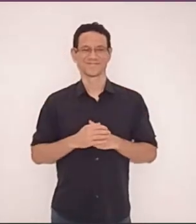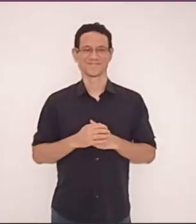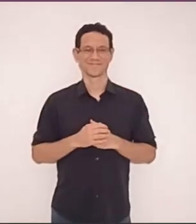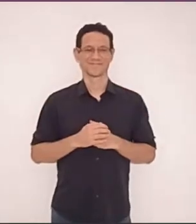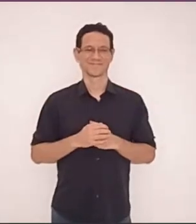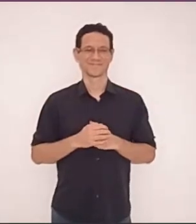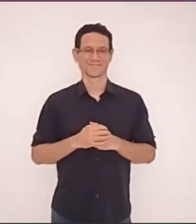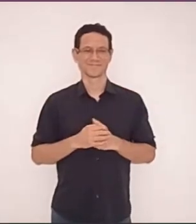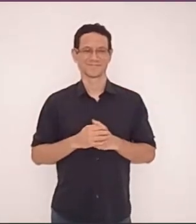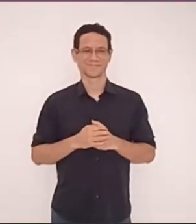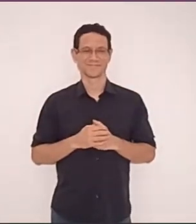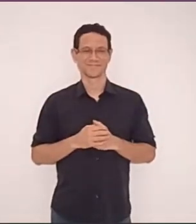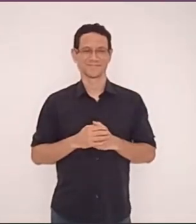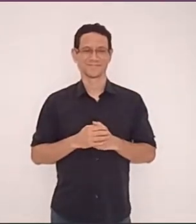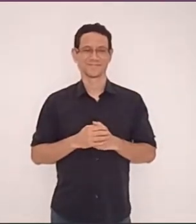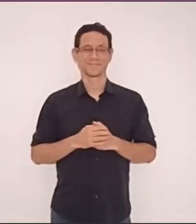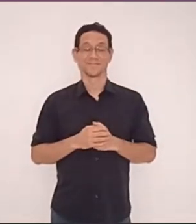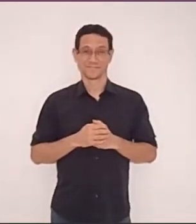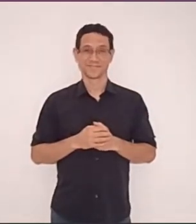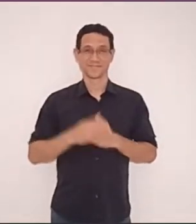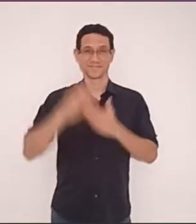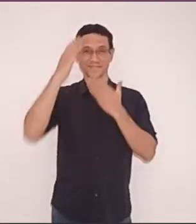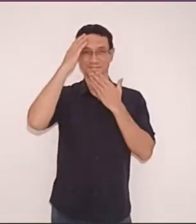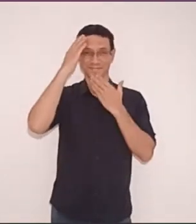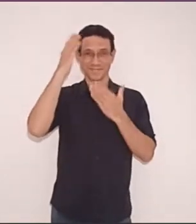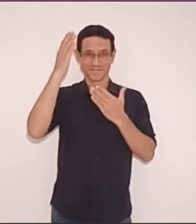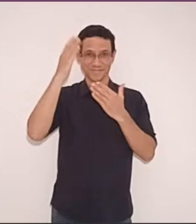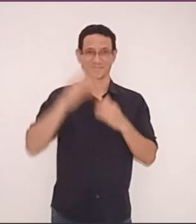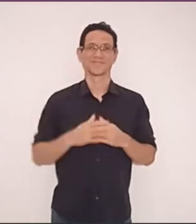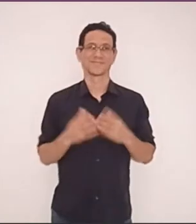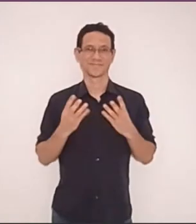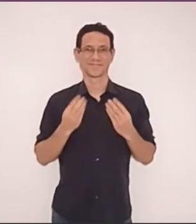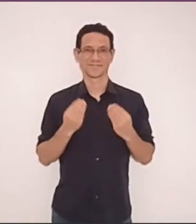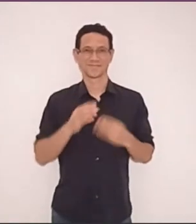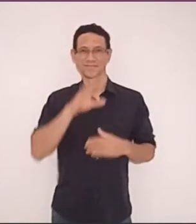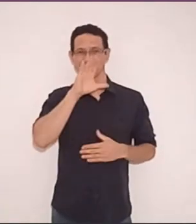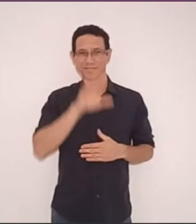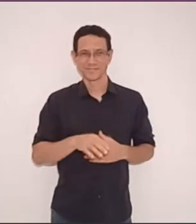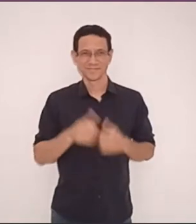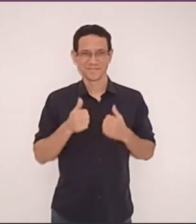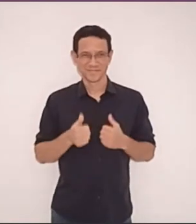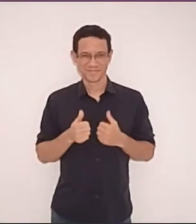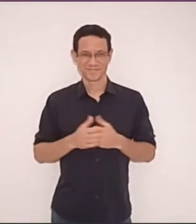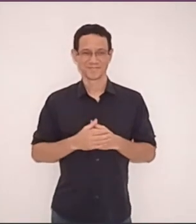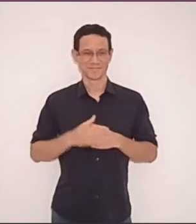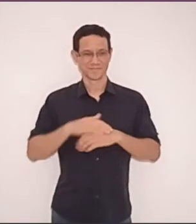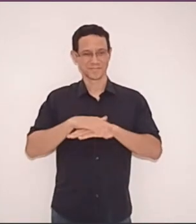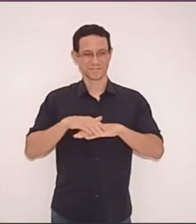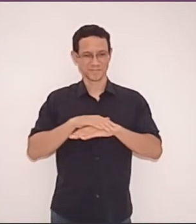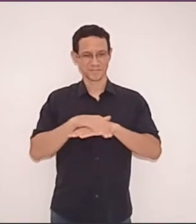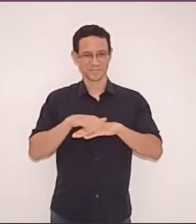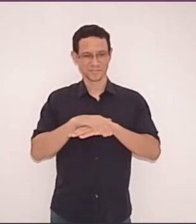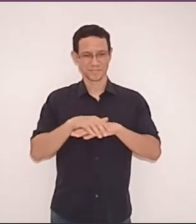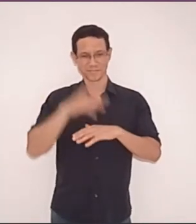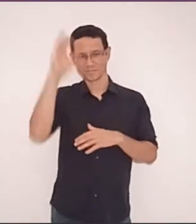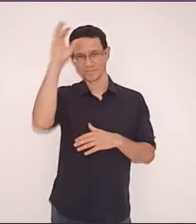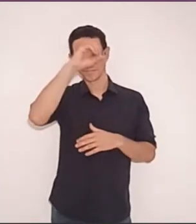sensacional bom agradeço agradeço muito essa tarde de grande